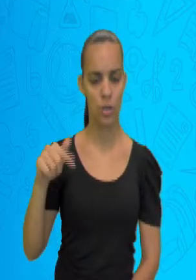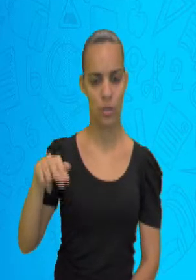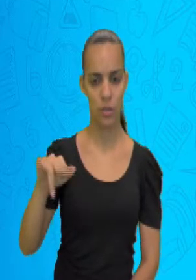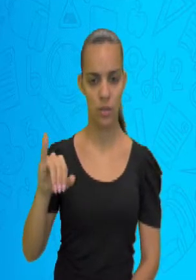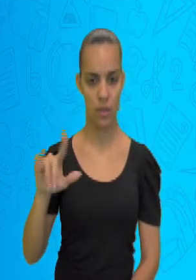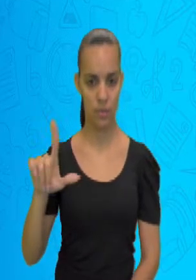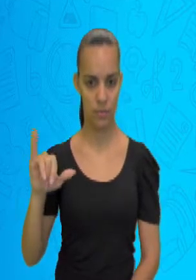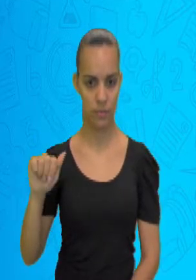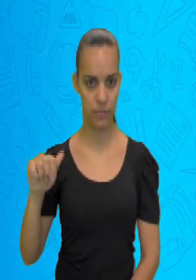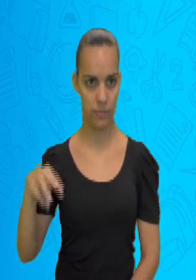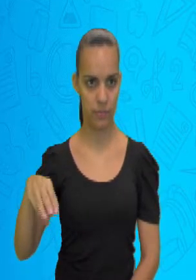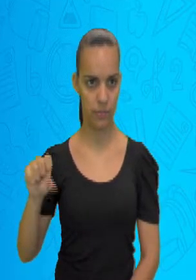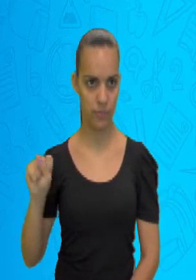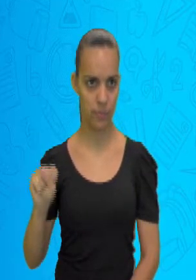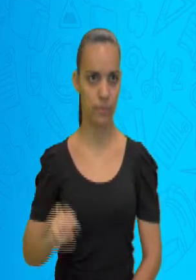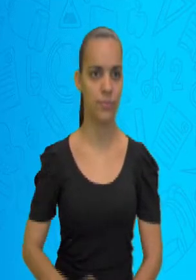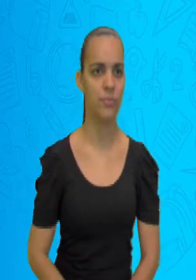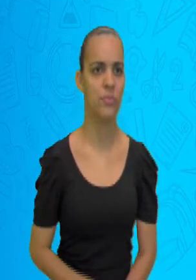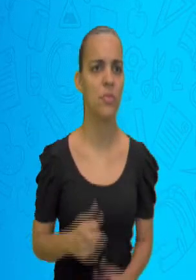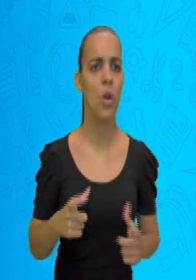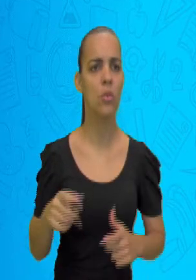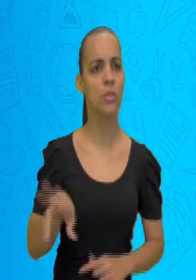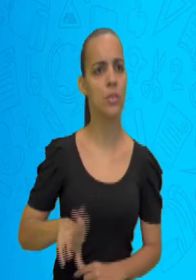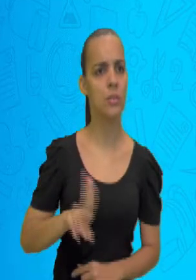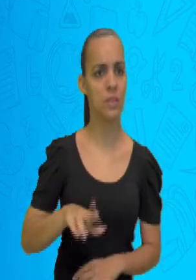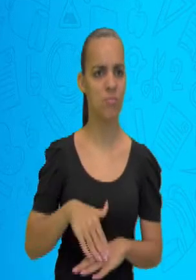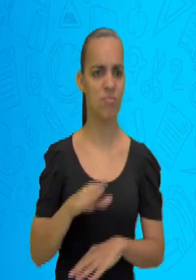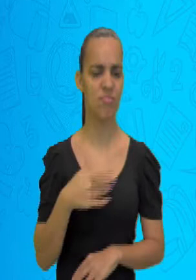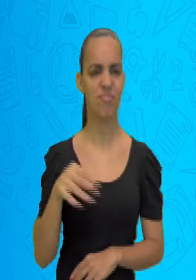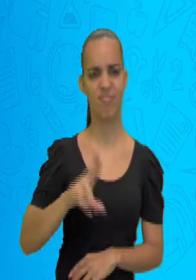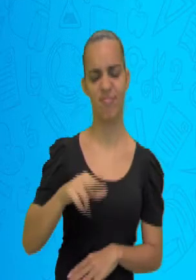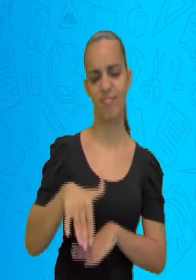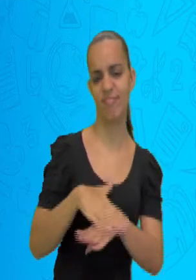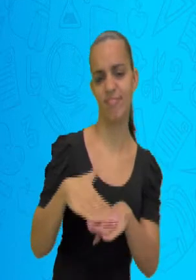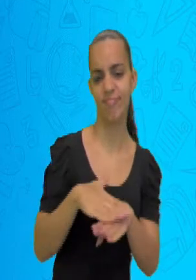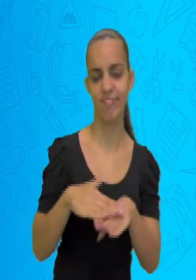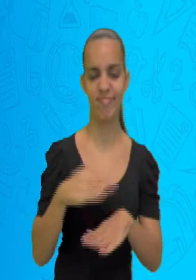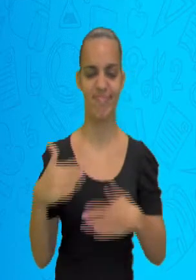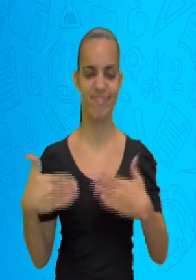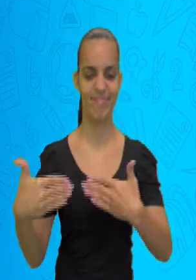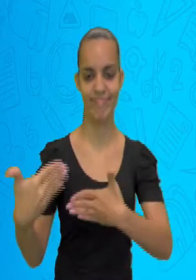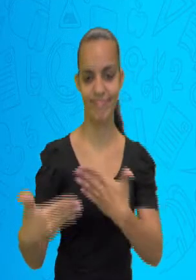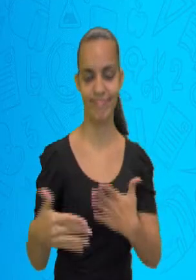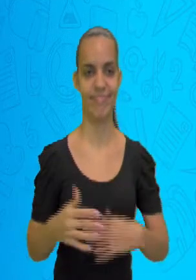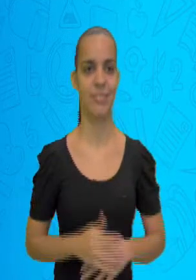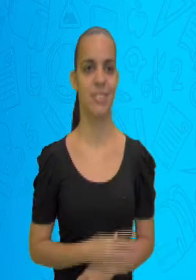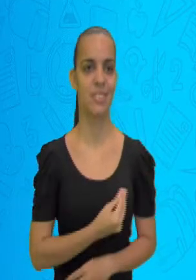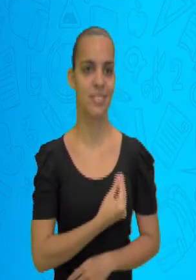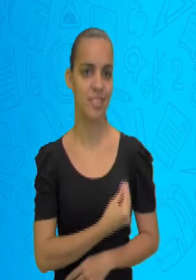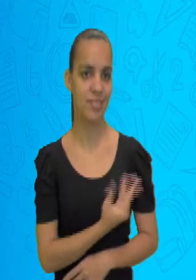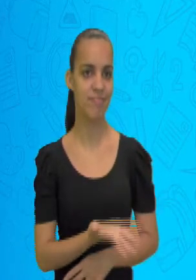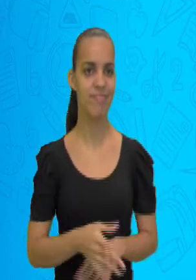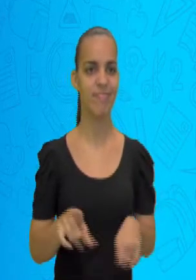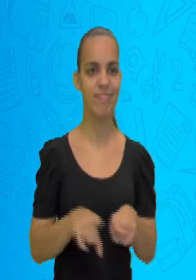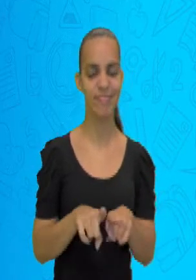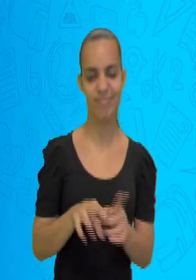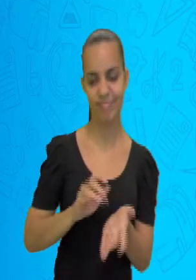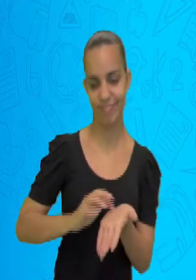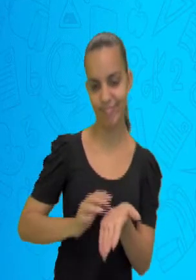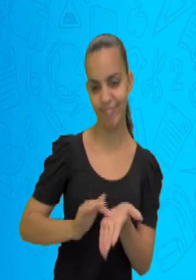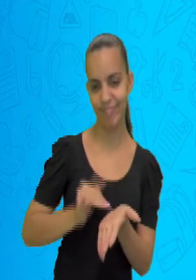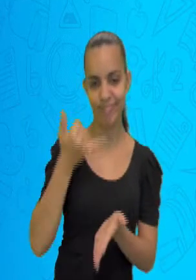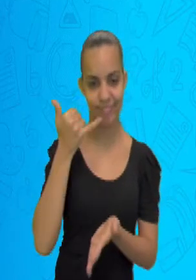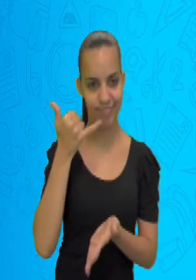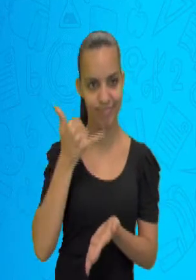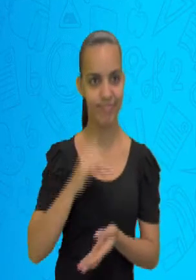linguagem informal é mais usada? Ela é mais usada em conversas cotidianas, em mensagens de